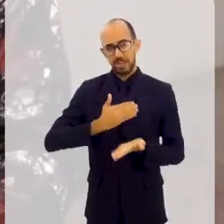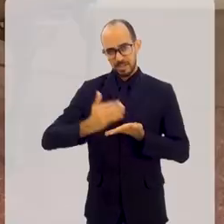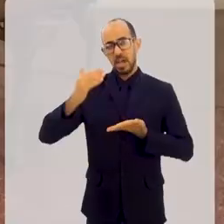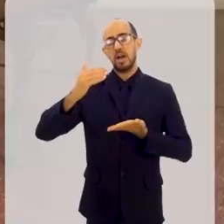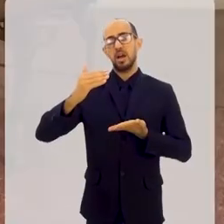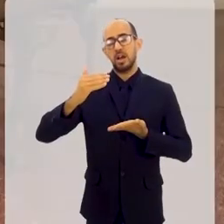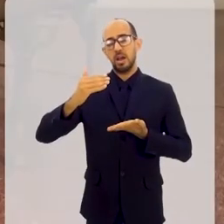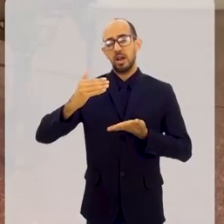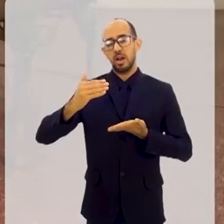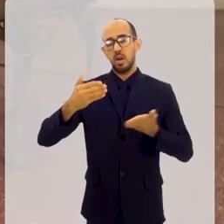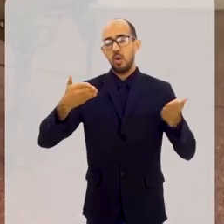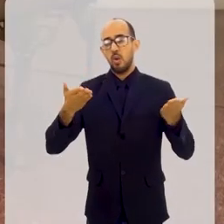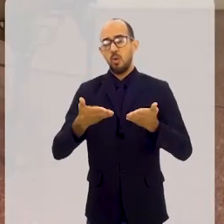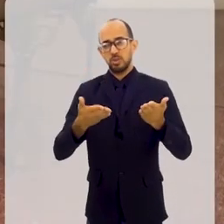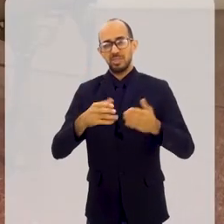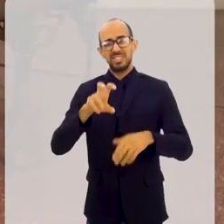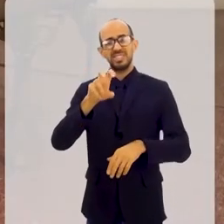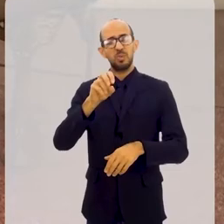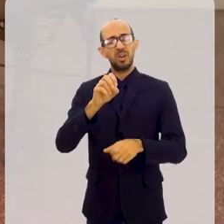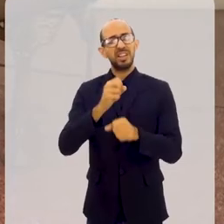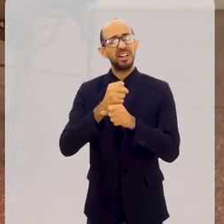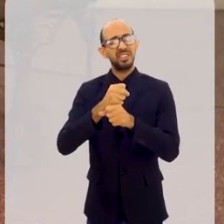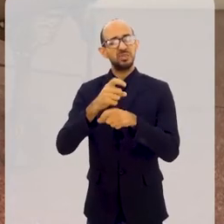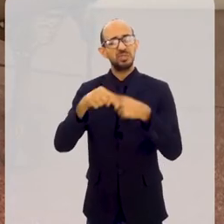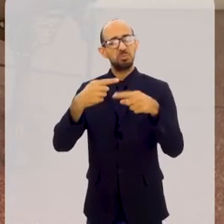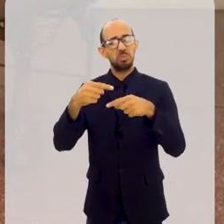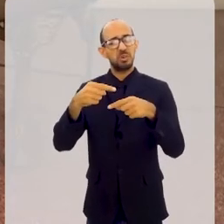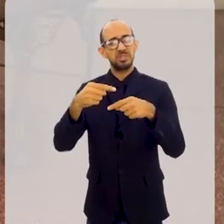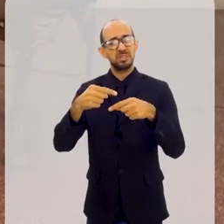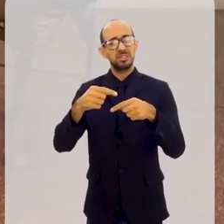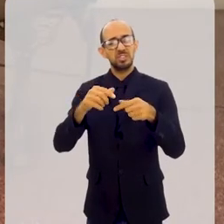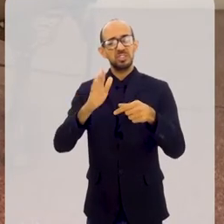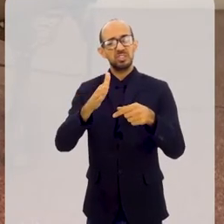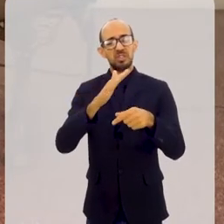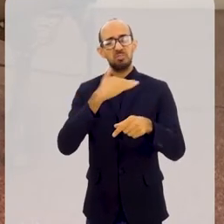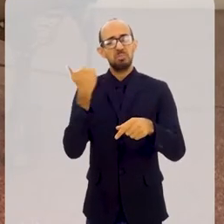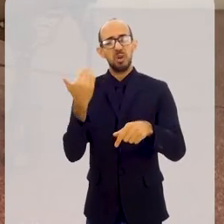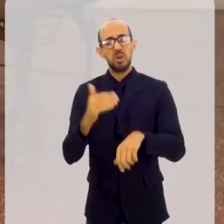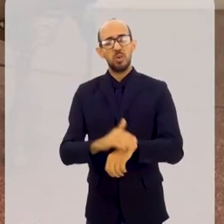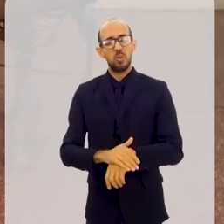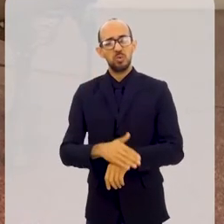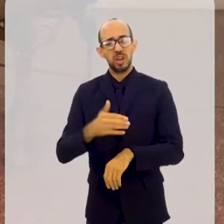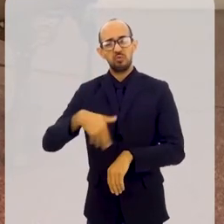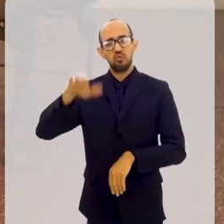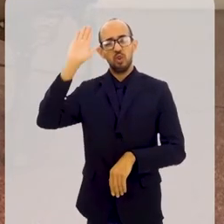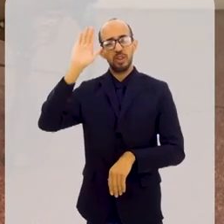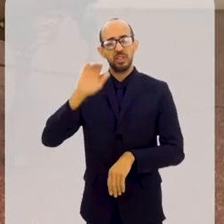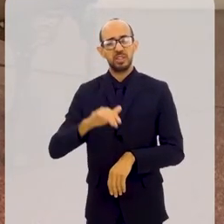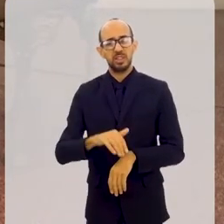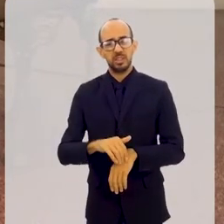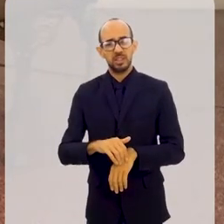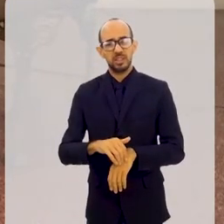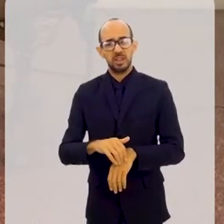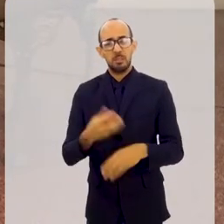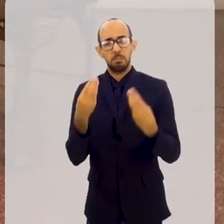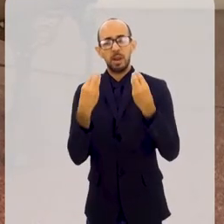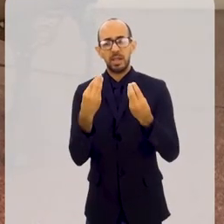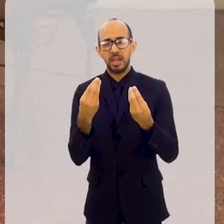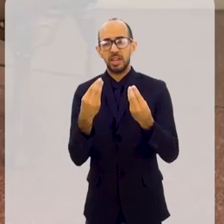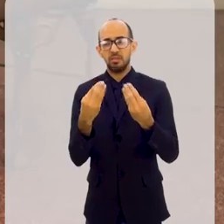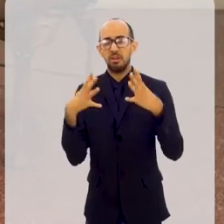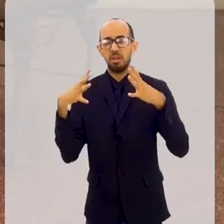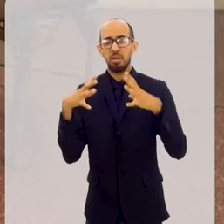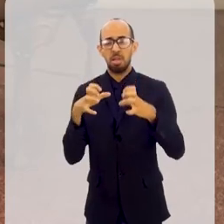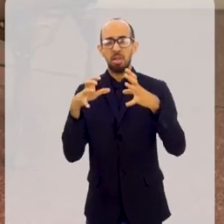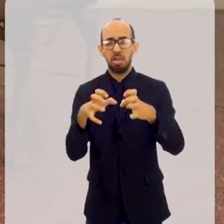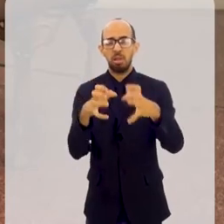a Luzia ainda que daqui a 50 não estamos aqui demais quem tava quieto em nós já foi embora então por que que eu